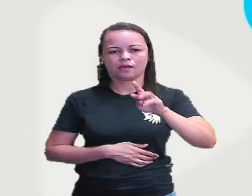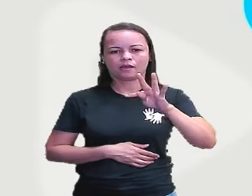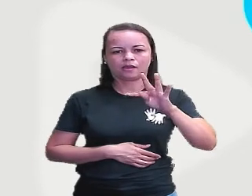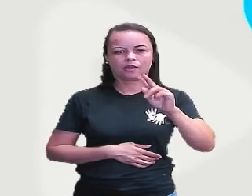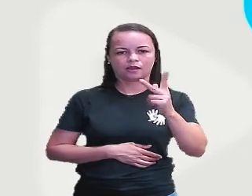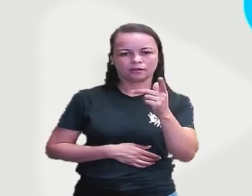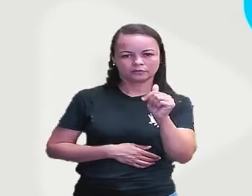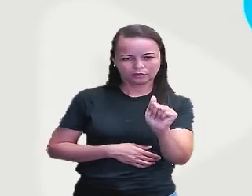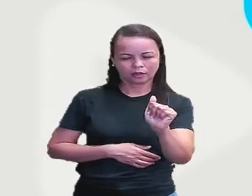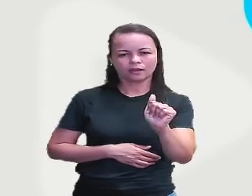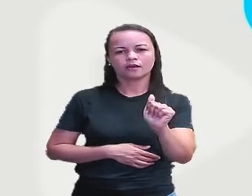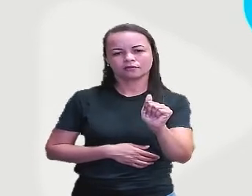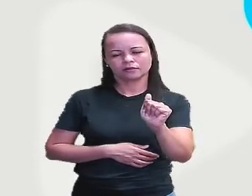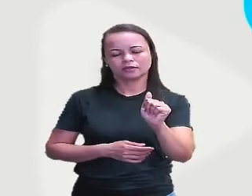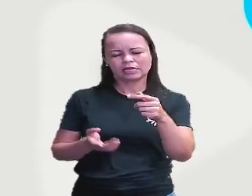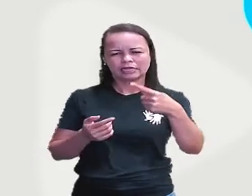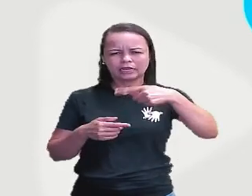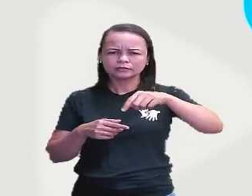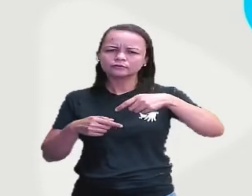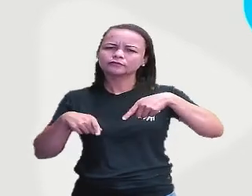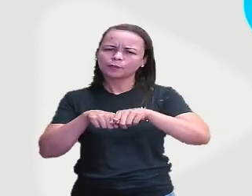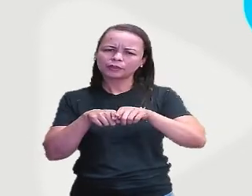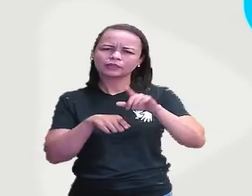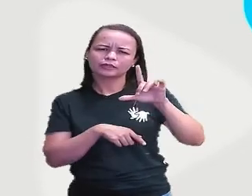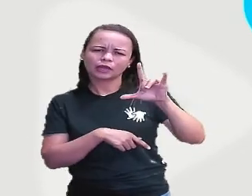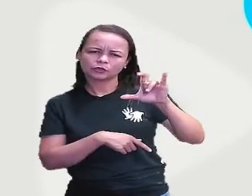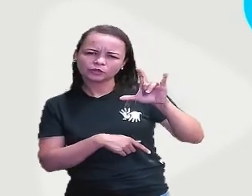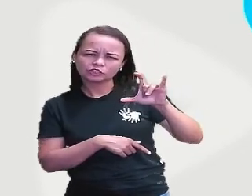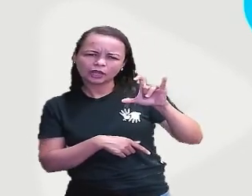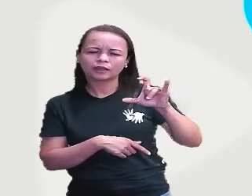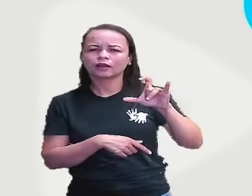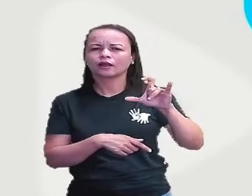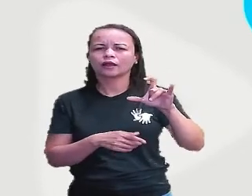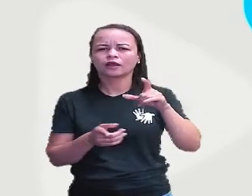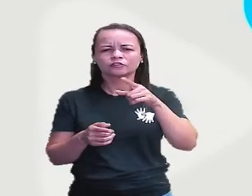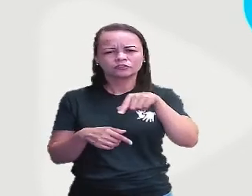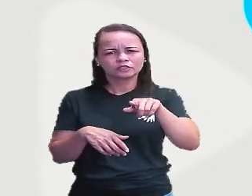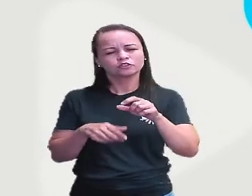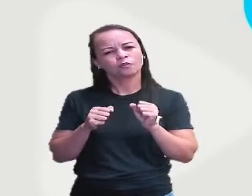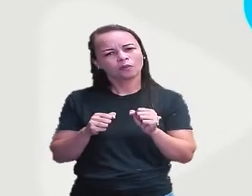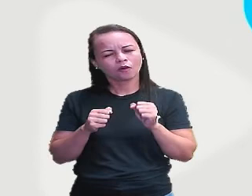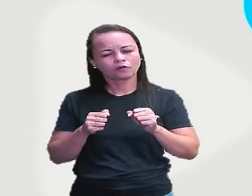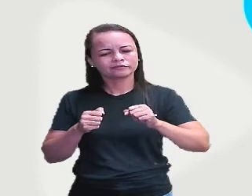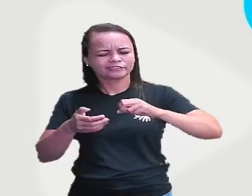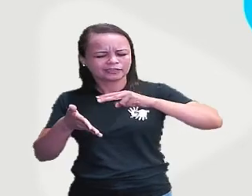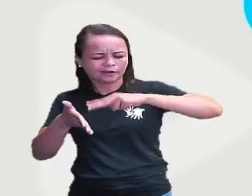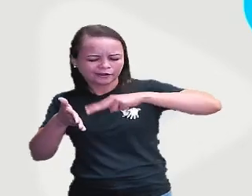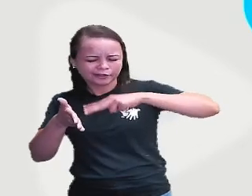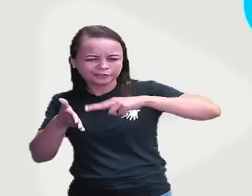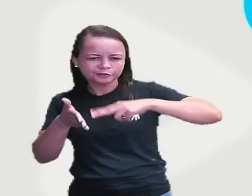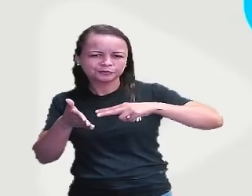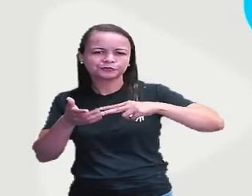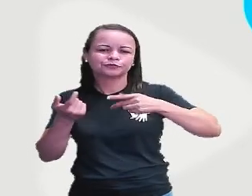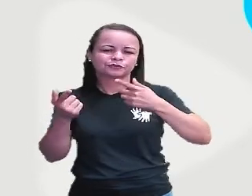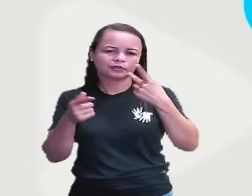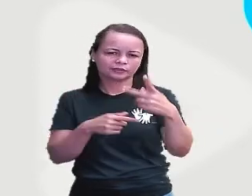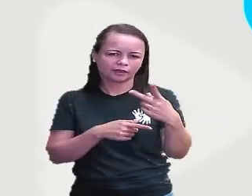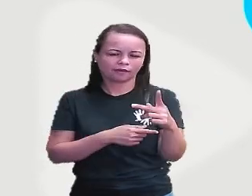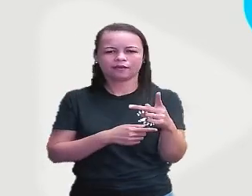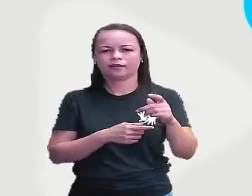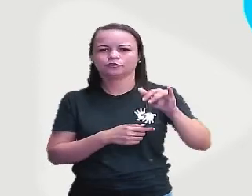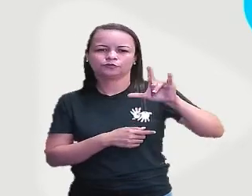no Instagram, vocês podem estar lendo, né? Realizando ali as leituras, os posts lá no